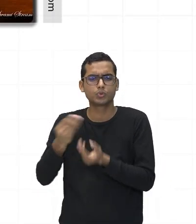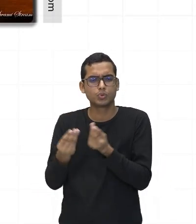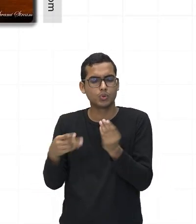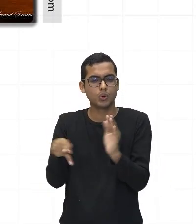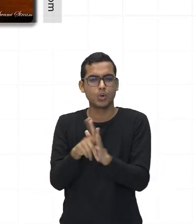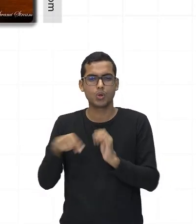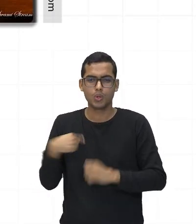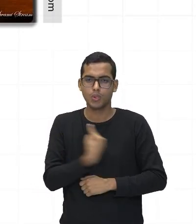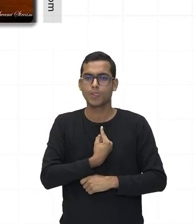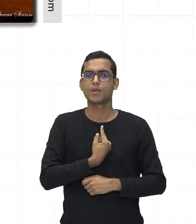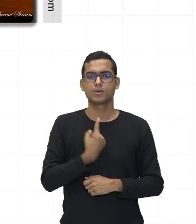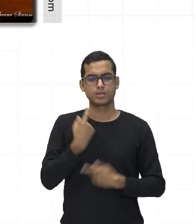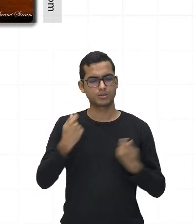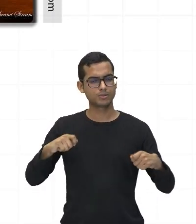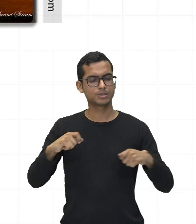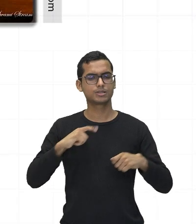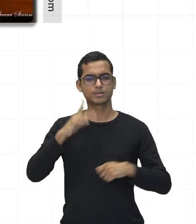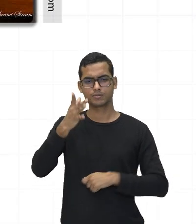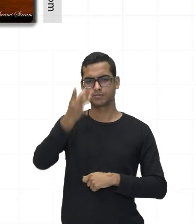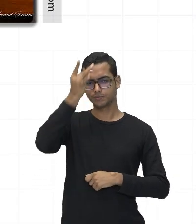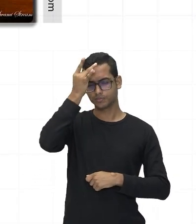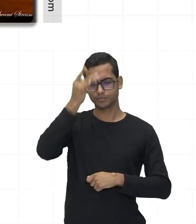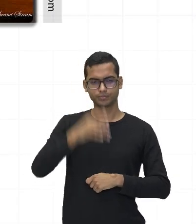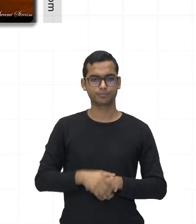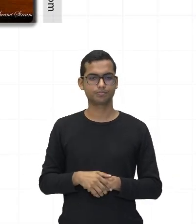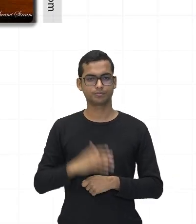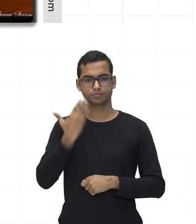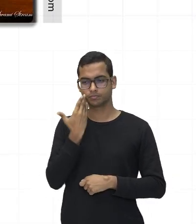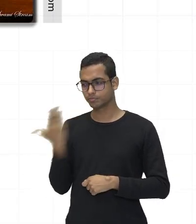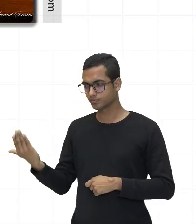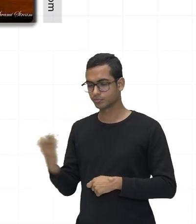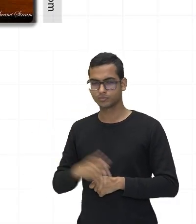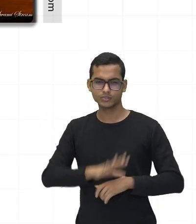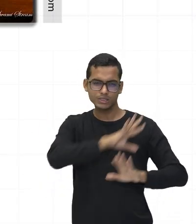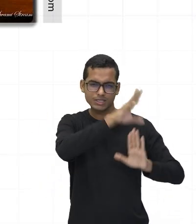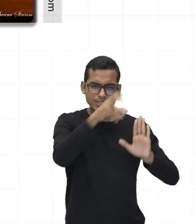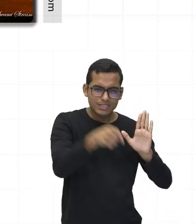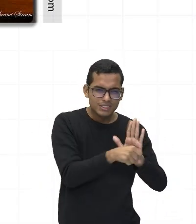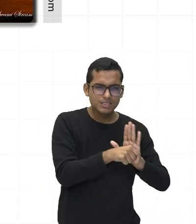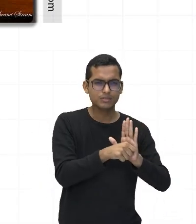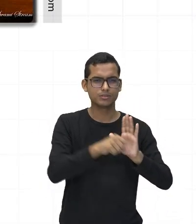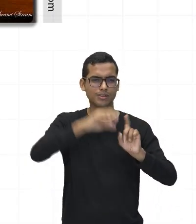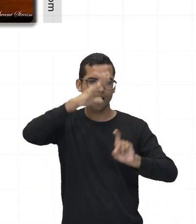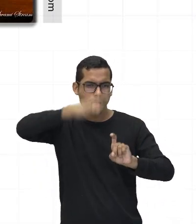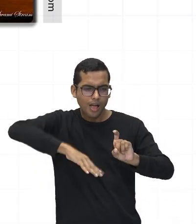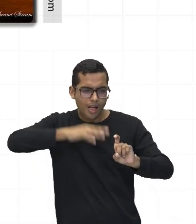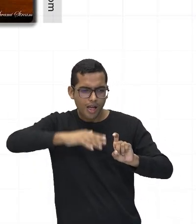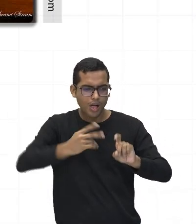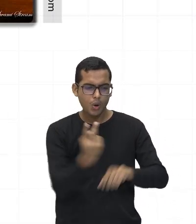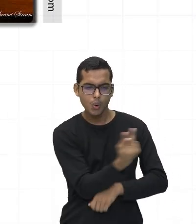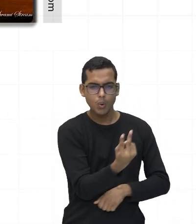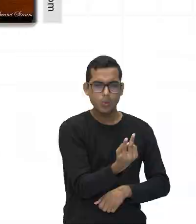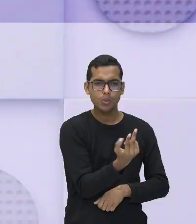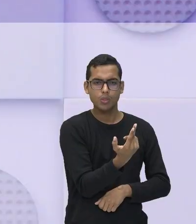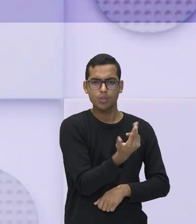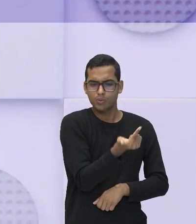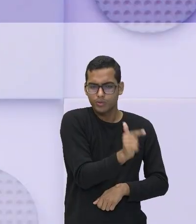precisa ter ela também bem guardada. Sem símbolos e sem mitos, não haveria